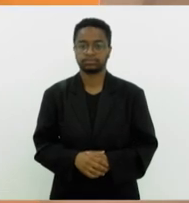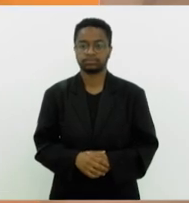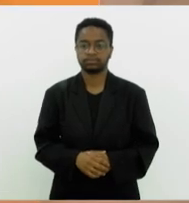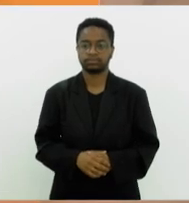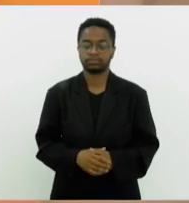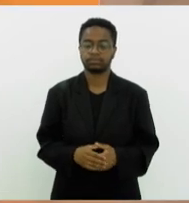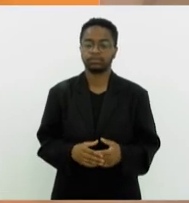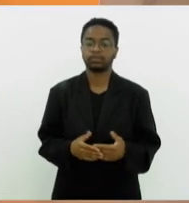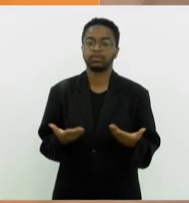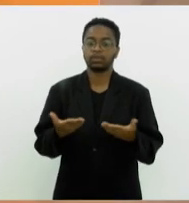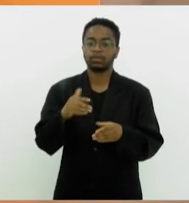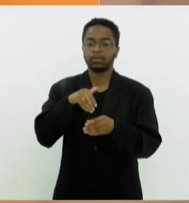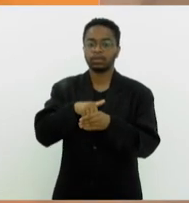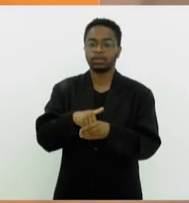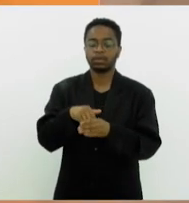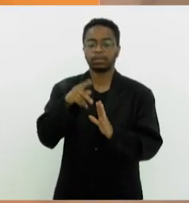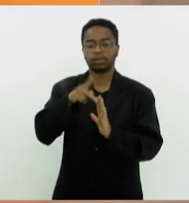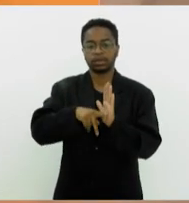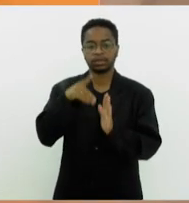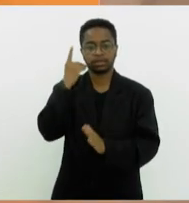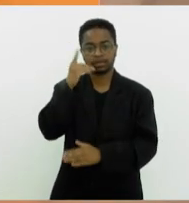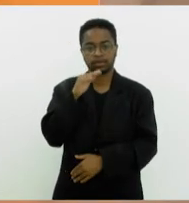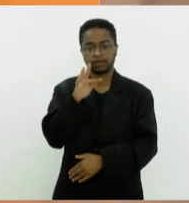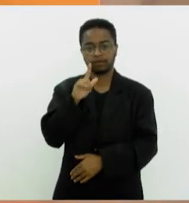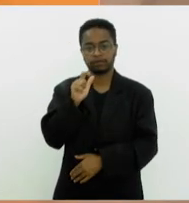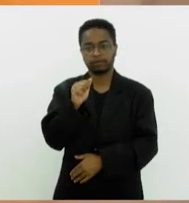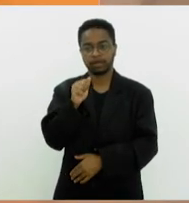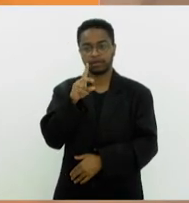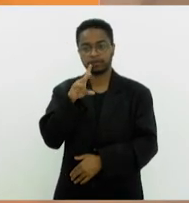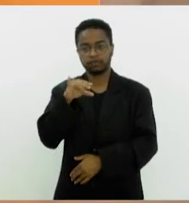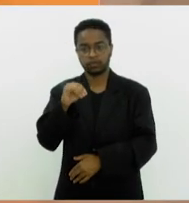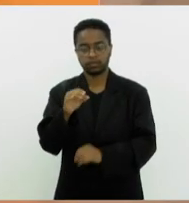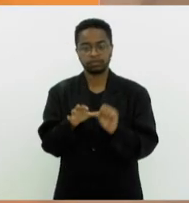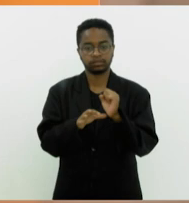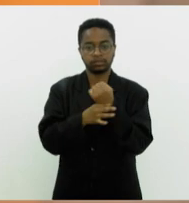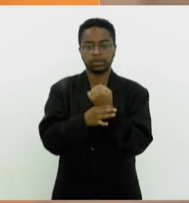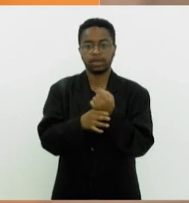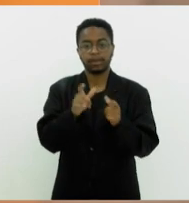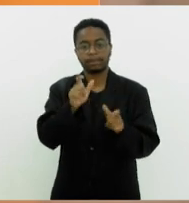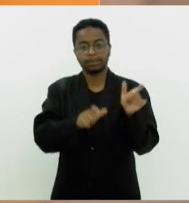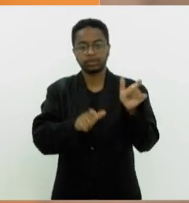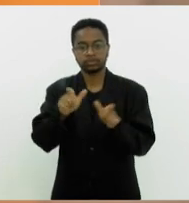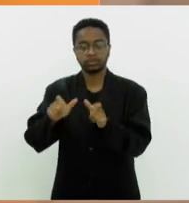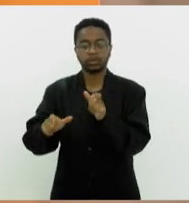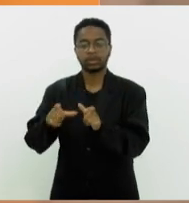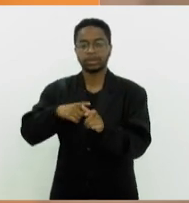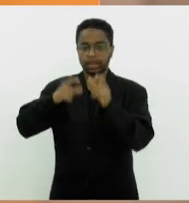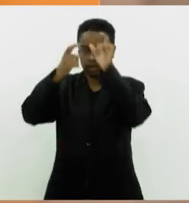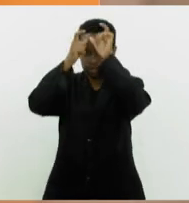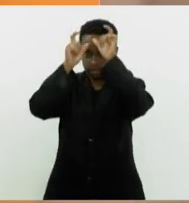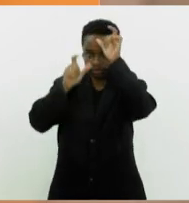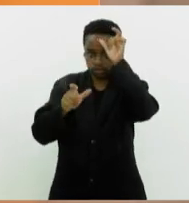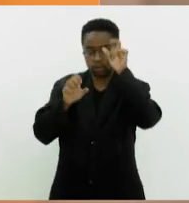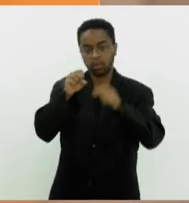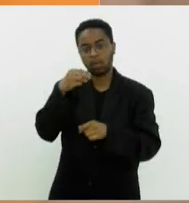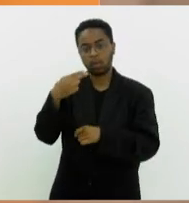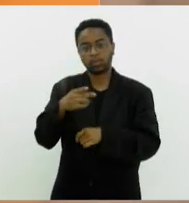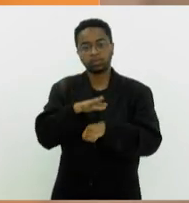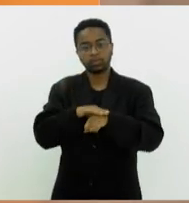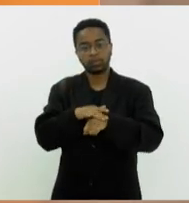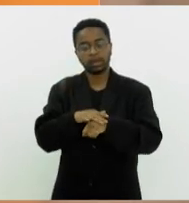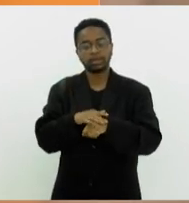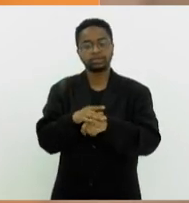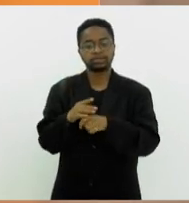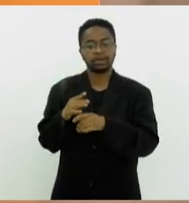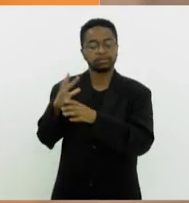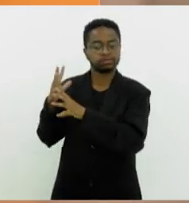Será votado o projeto do deputado Flávio Serafini, que garante às pessoas com transtorno mental ou doenças crônicas a reserva de